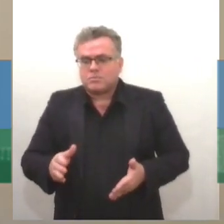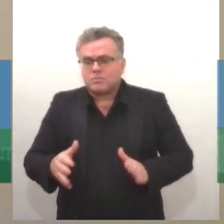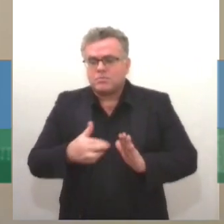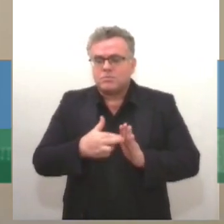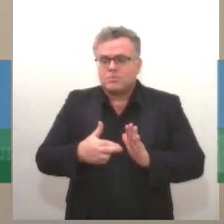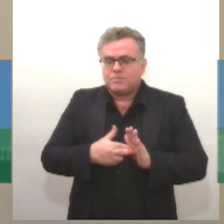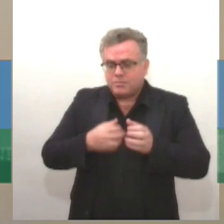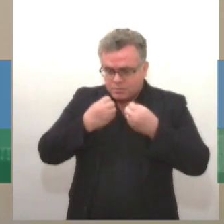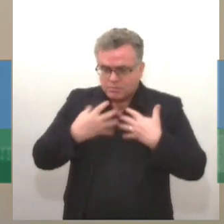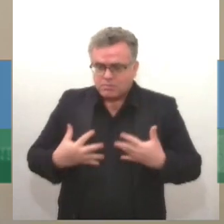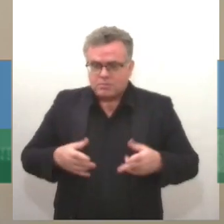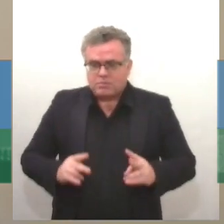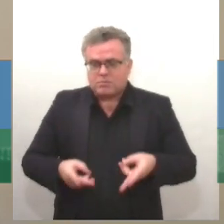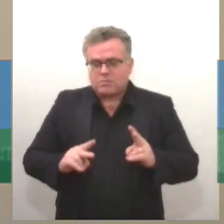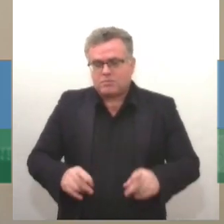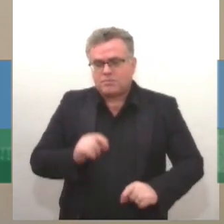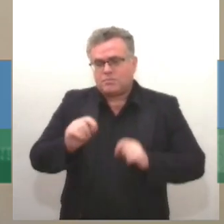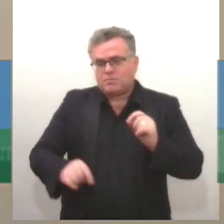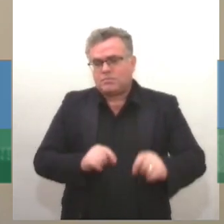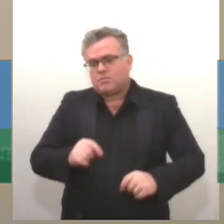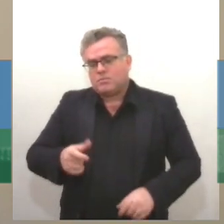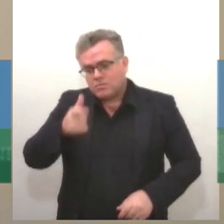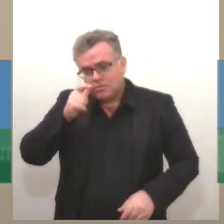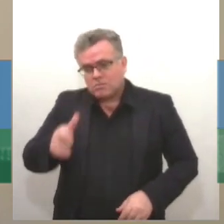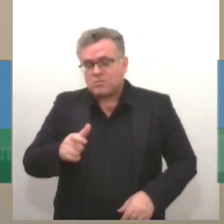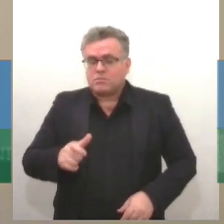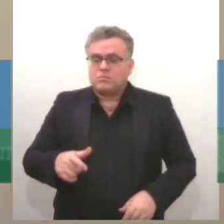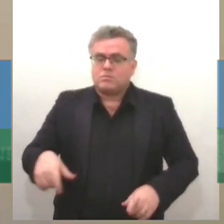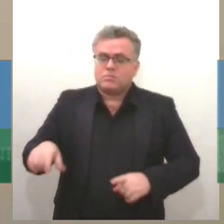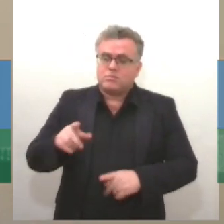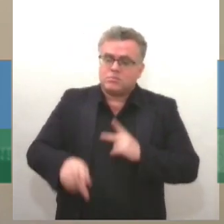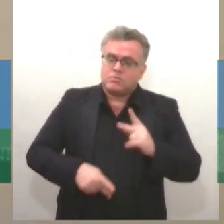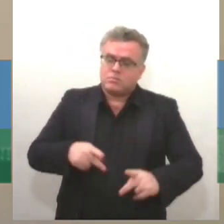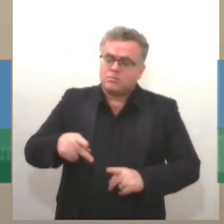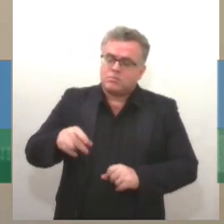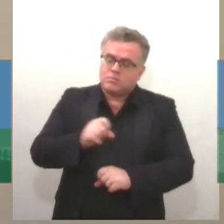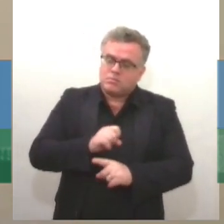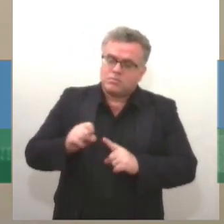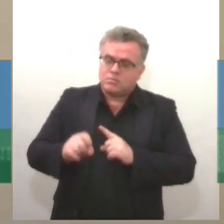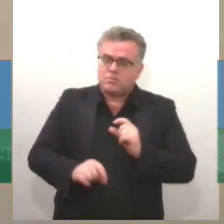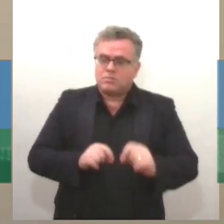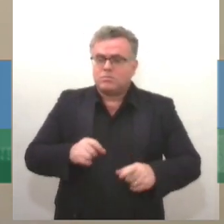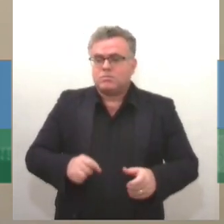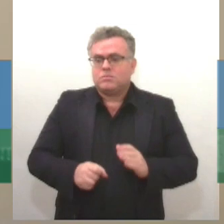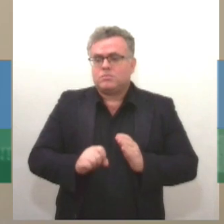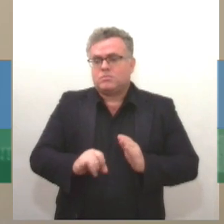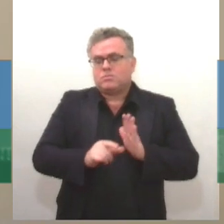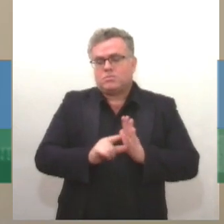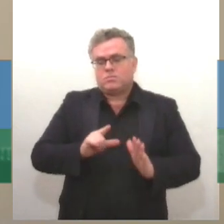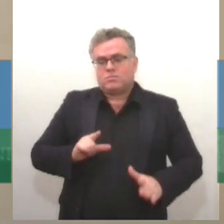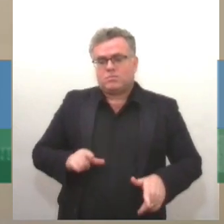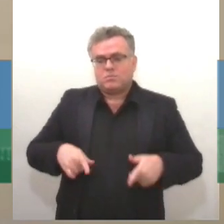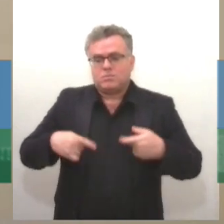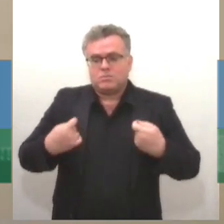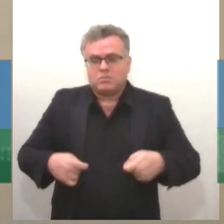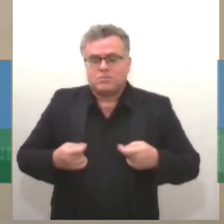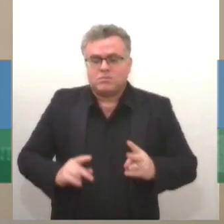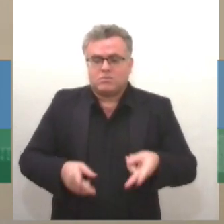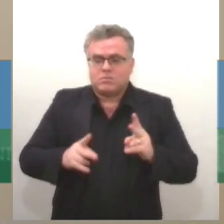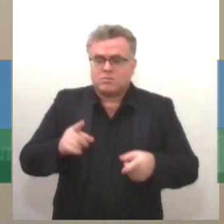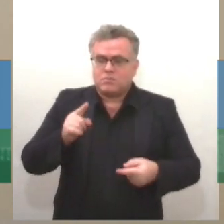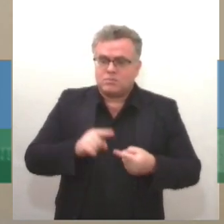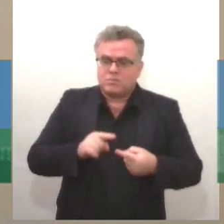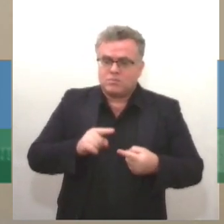comum, para o interesse social, se necessário for, eu acredito que uma questão que em nossa avaliação tem